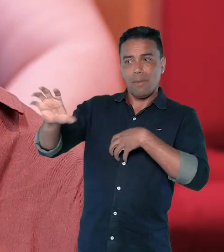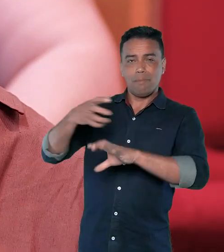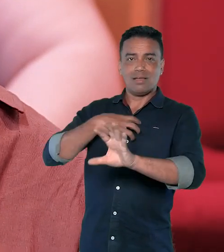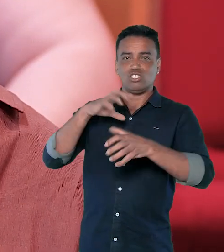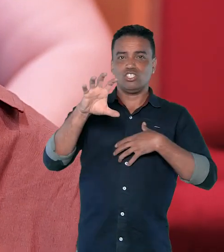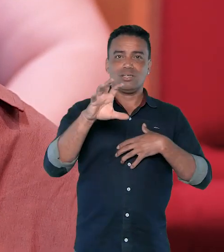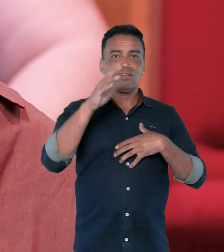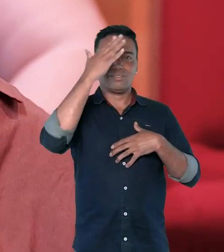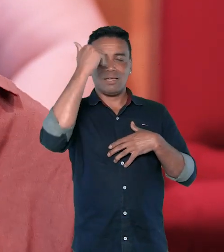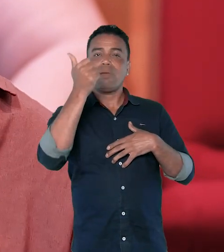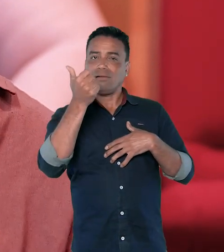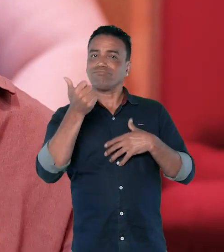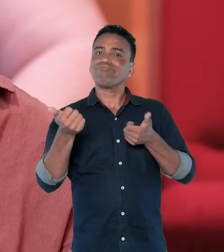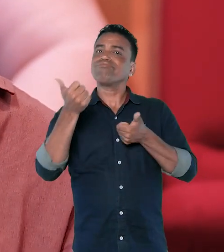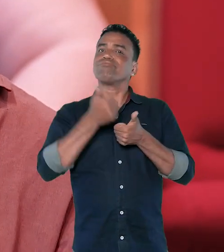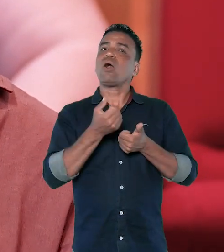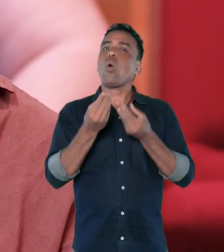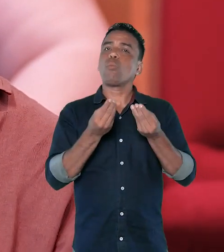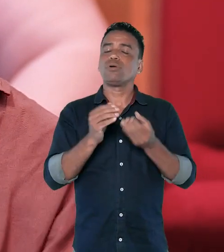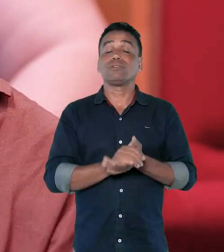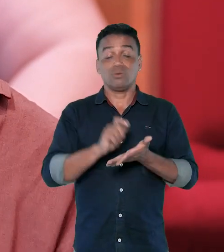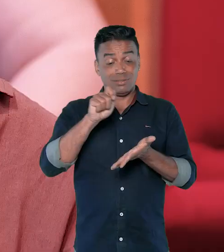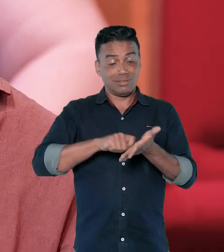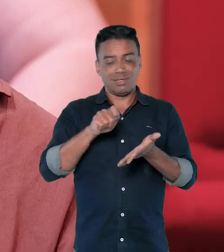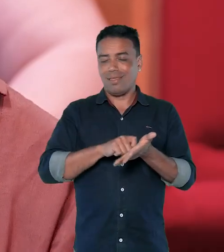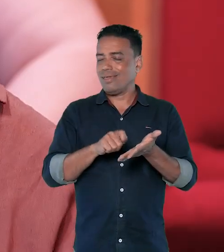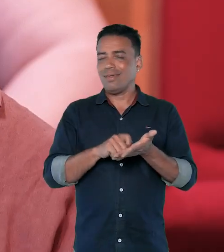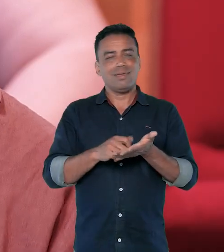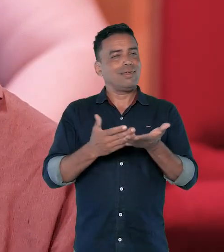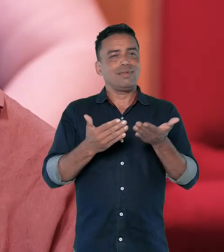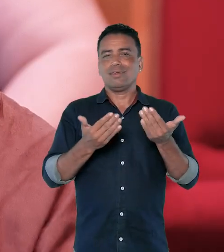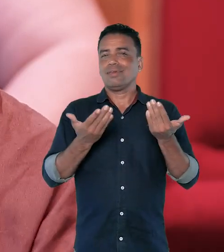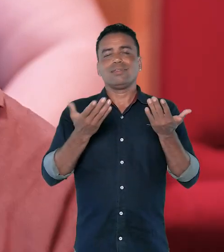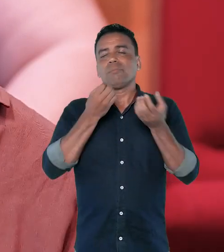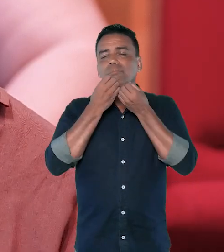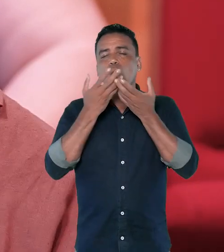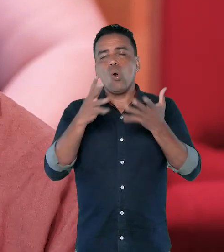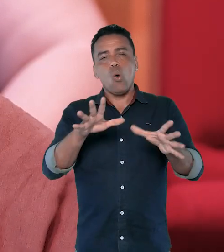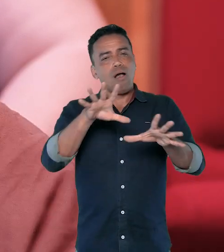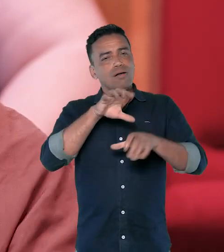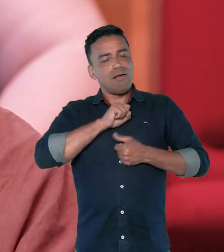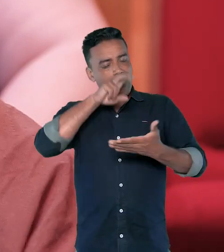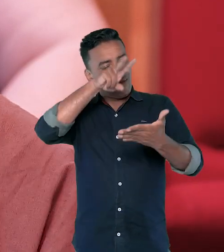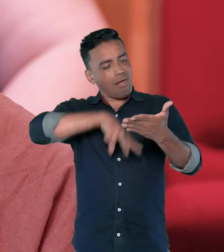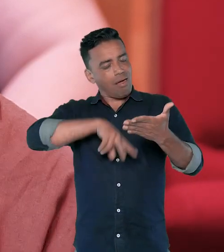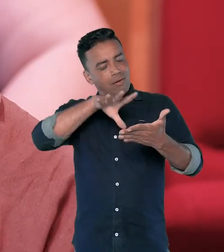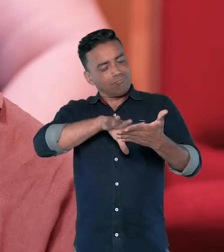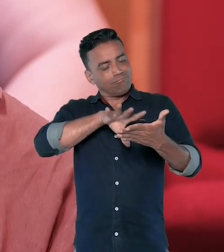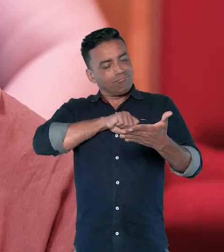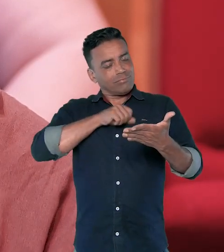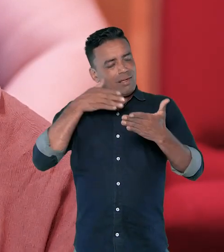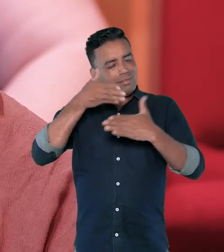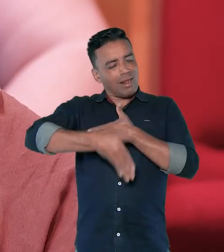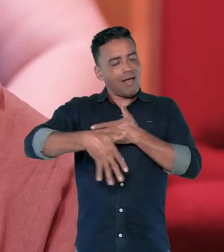colocar no lugar do outro. E a escrita tão fluida, tão fácil assim, de decodificar, de entrar mesmo na história, assim,